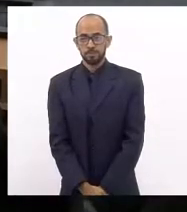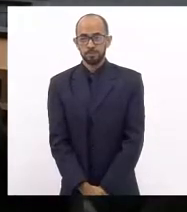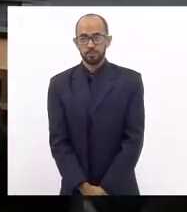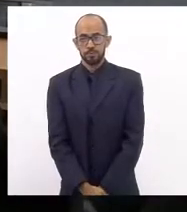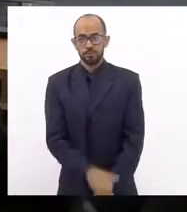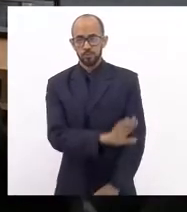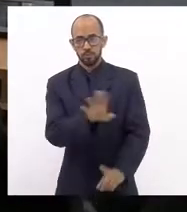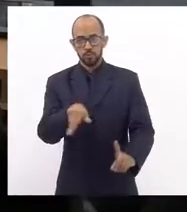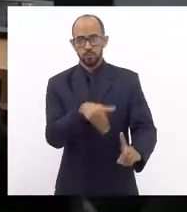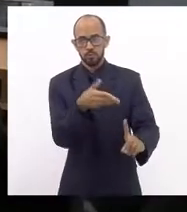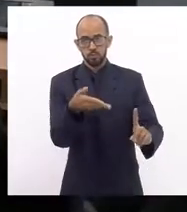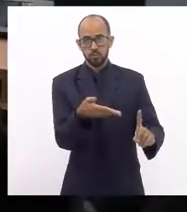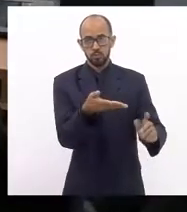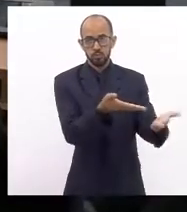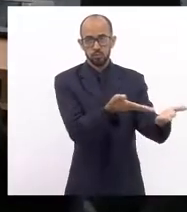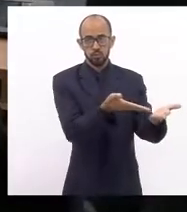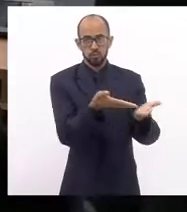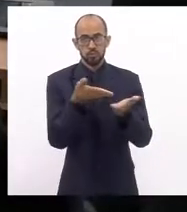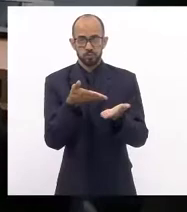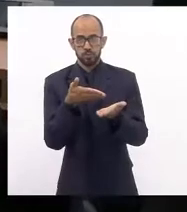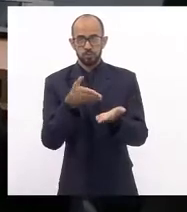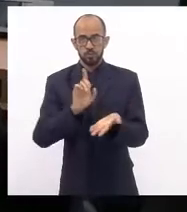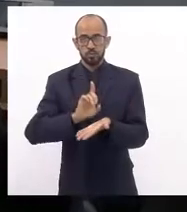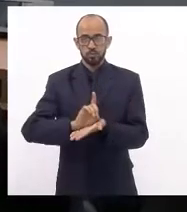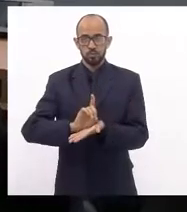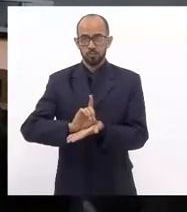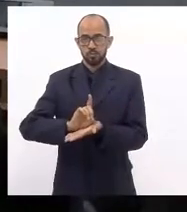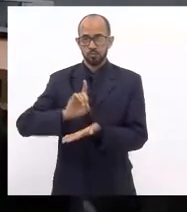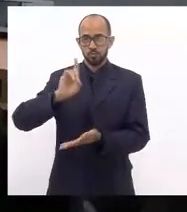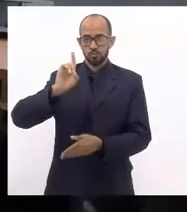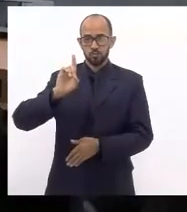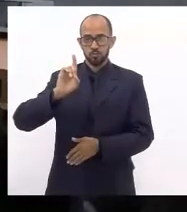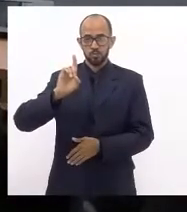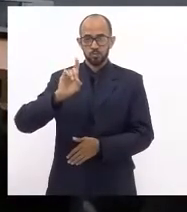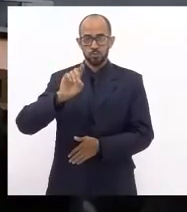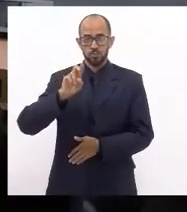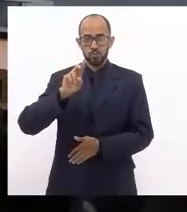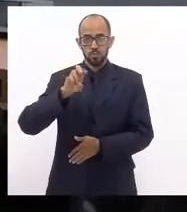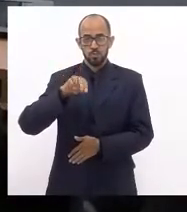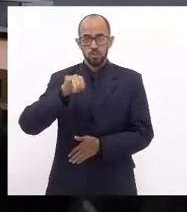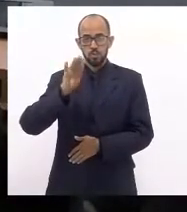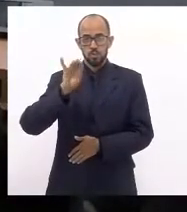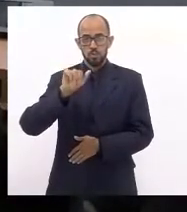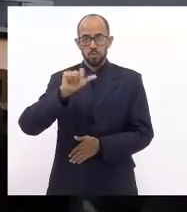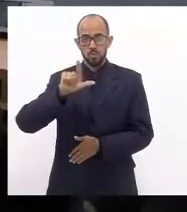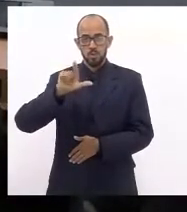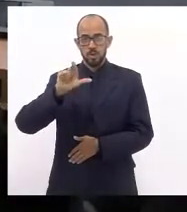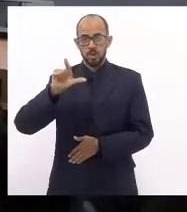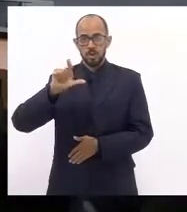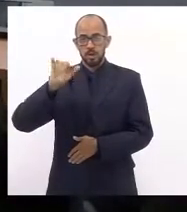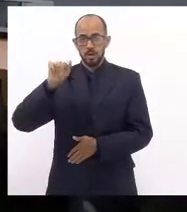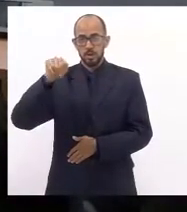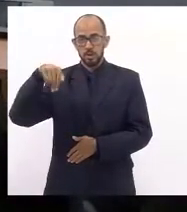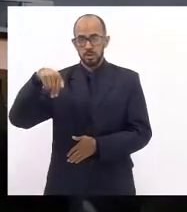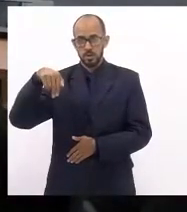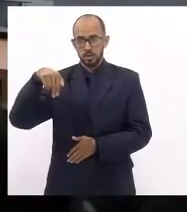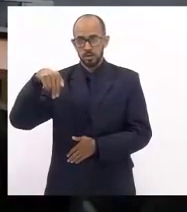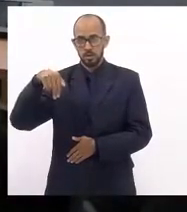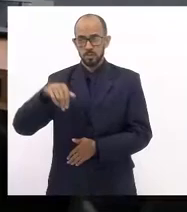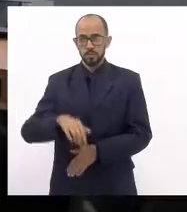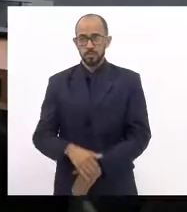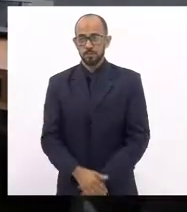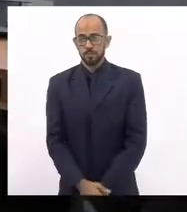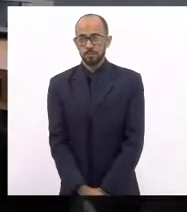Tenho a honra de chamar o excelentíssimo doutor William Carlos Brum Bispo.